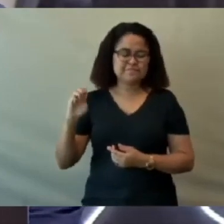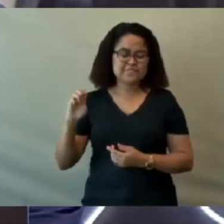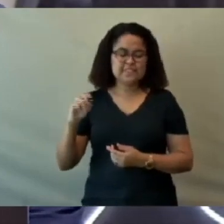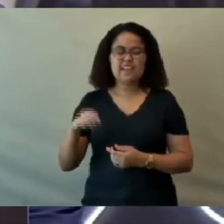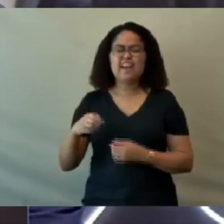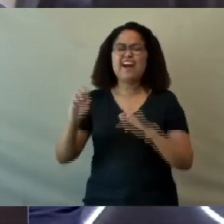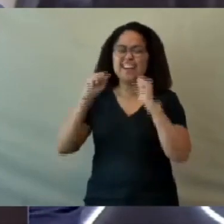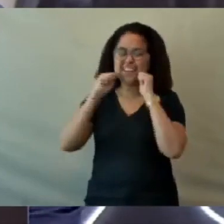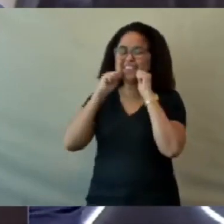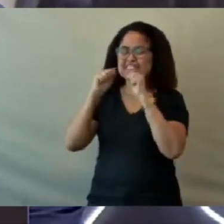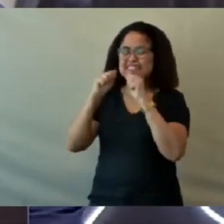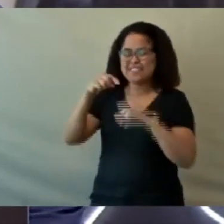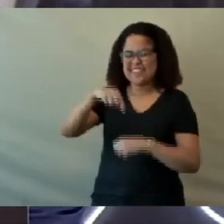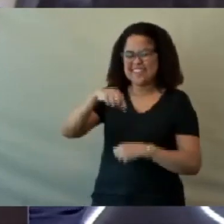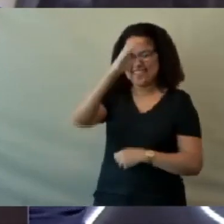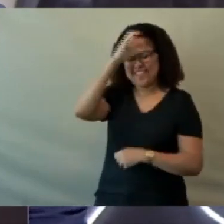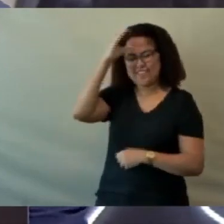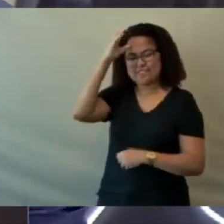alguma coisa aí pode falar